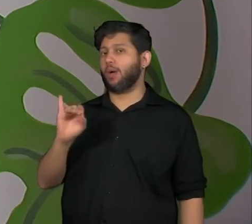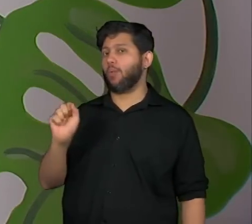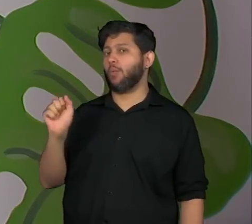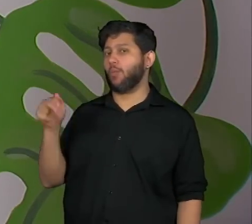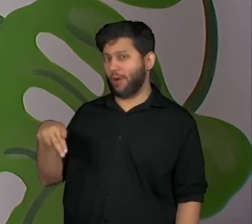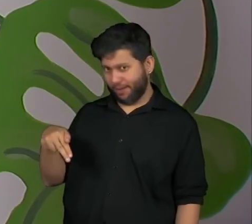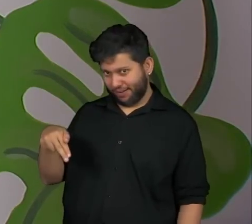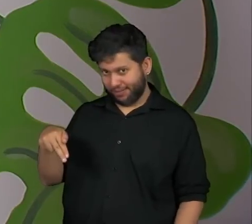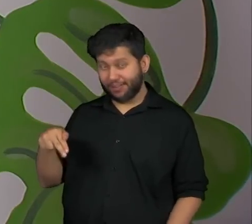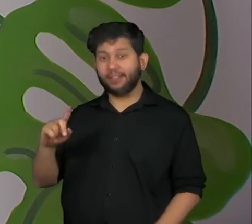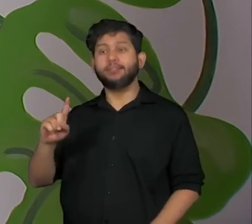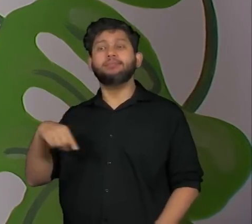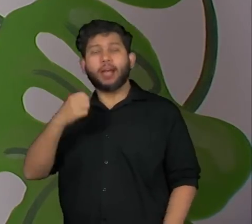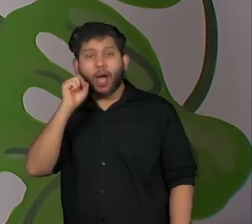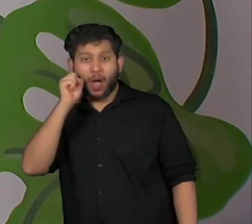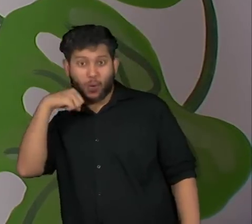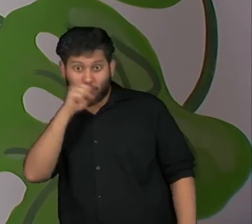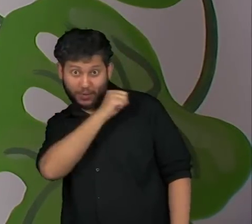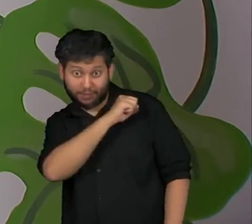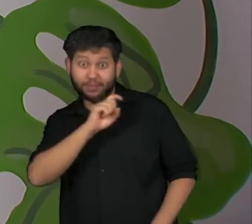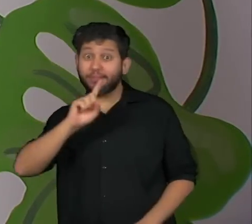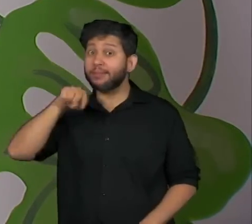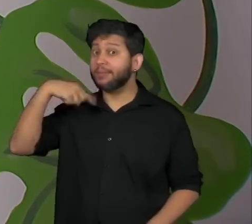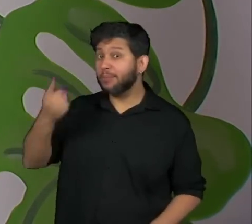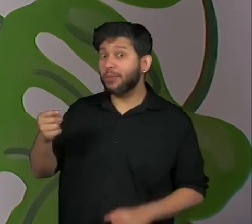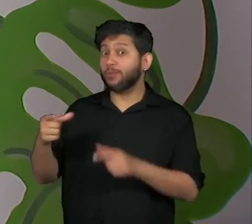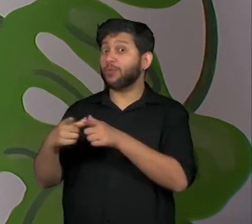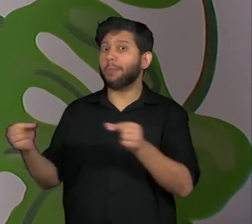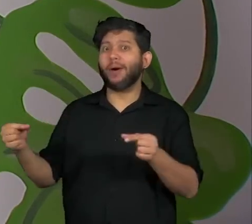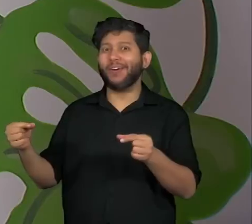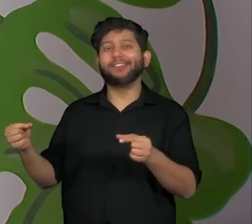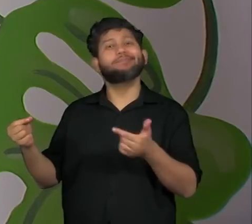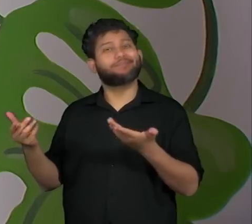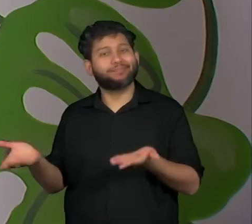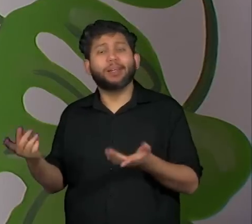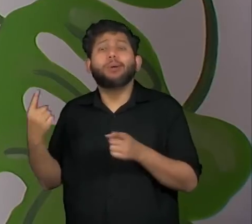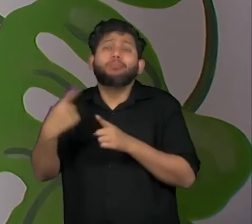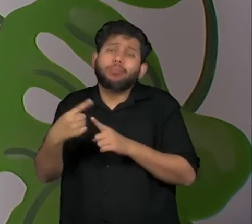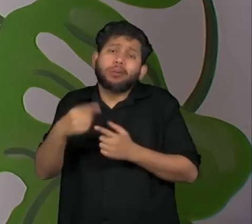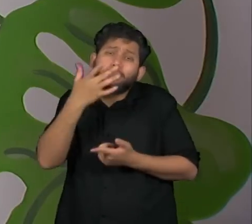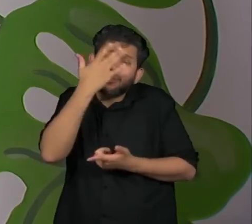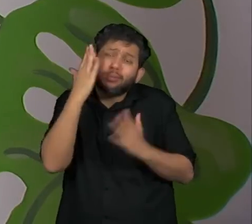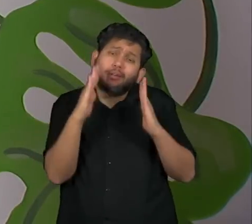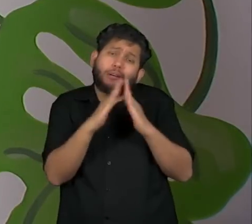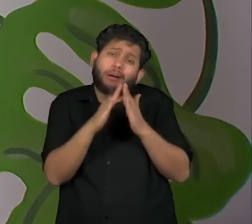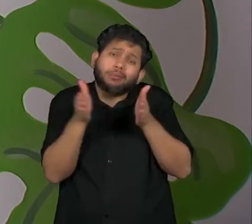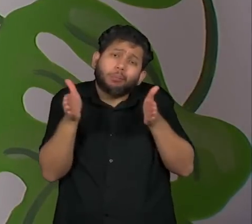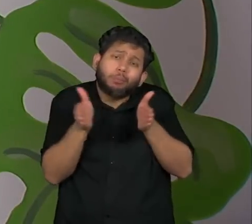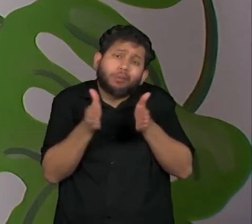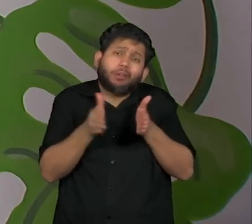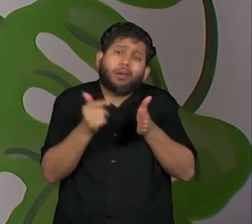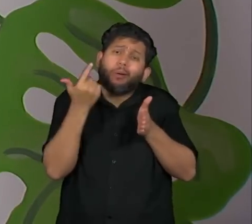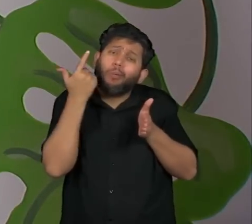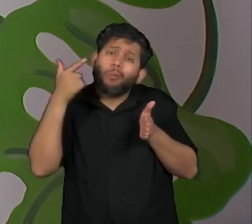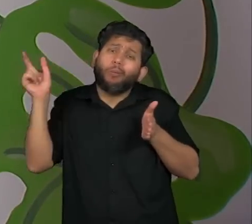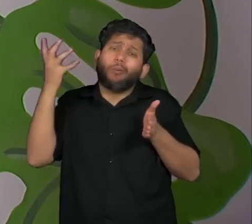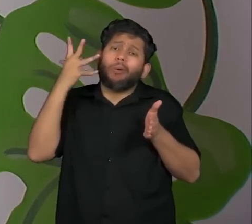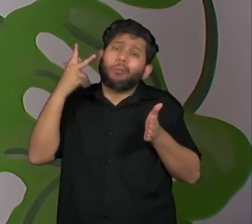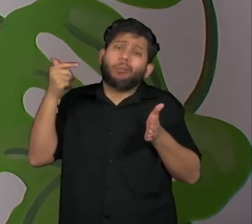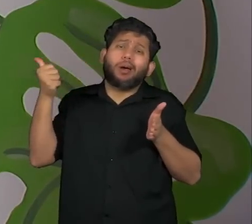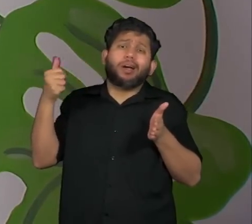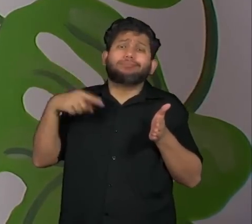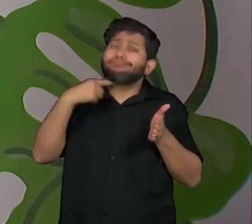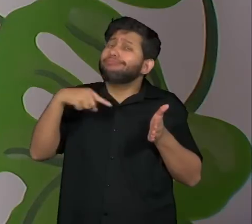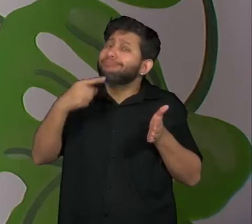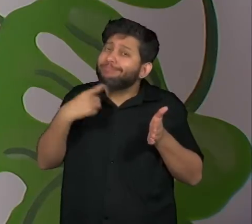onde virou uma febre. É que muita gente vive em lugares bem pequenos, que não proporcionam ter um animal. E